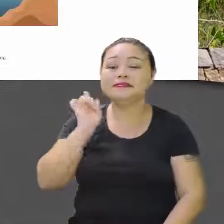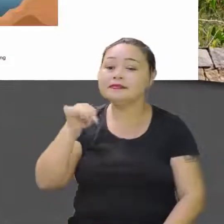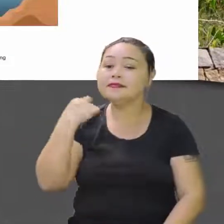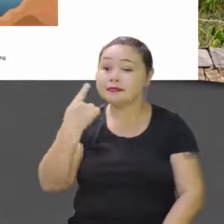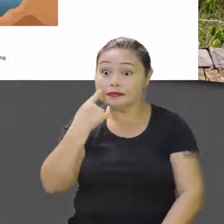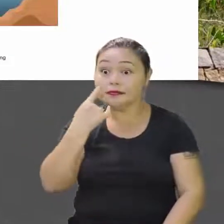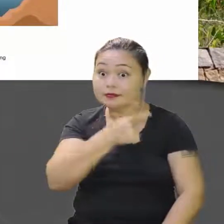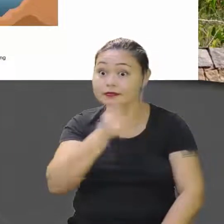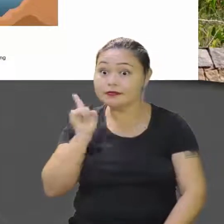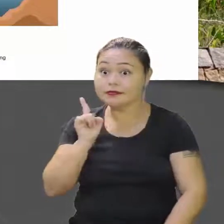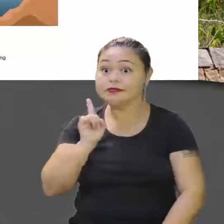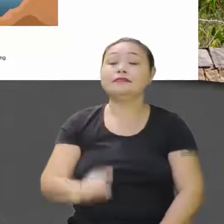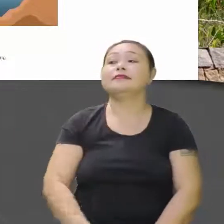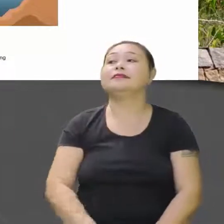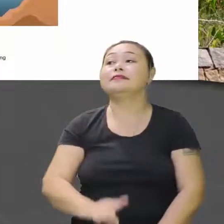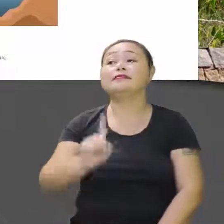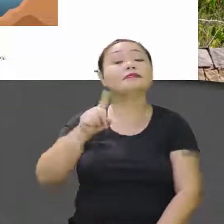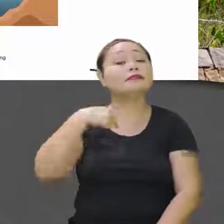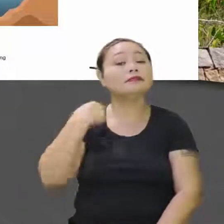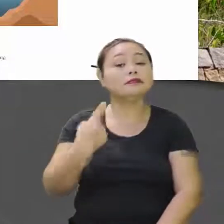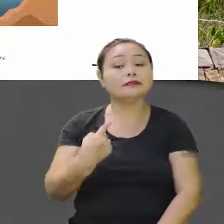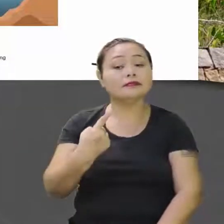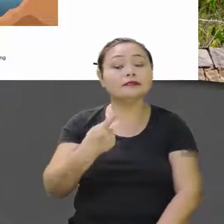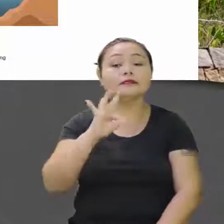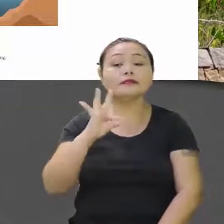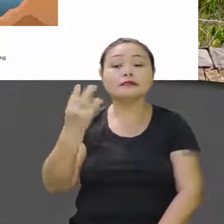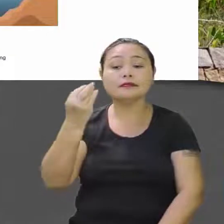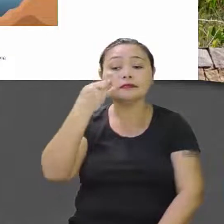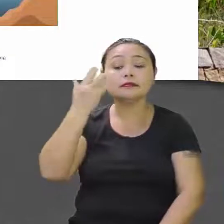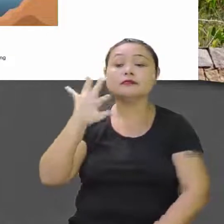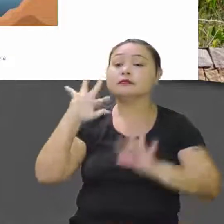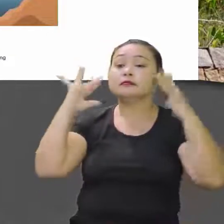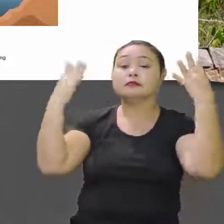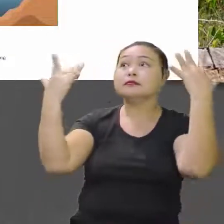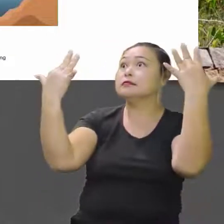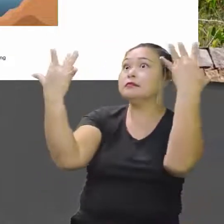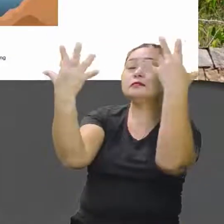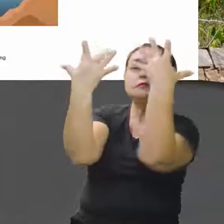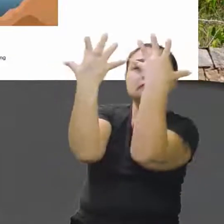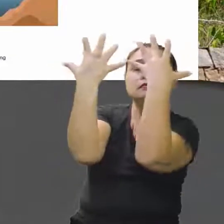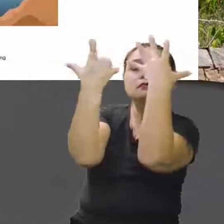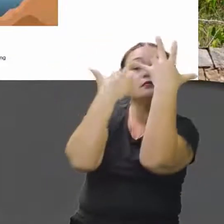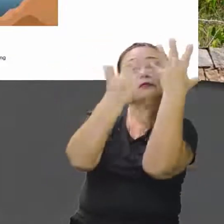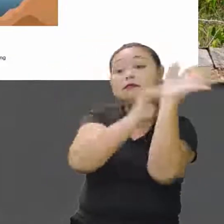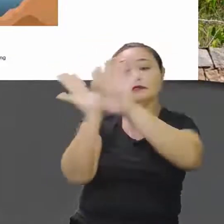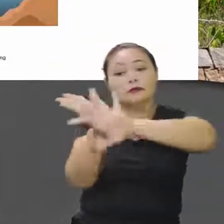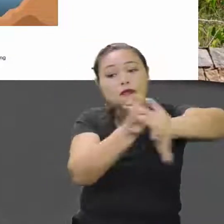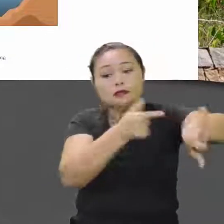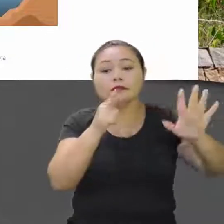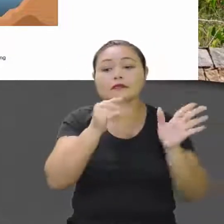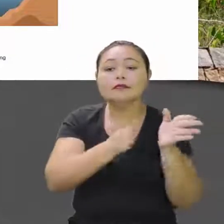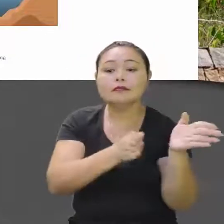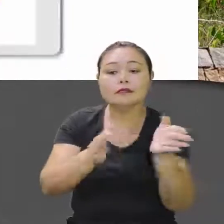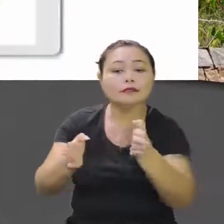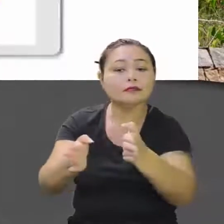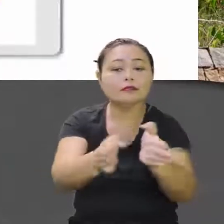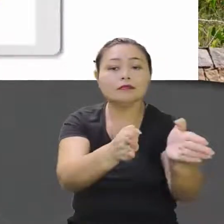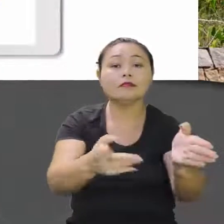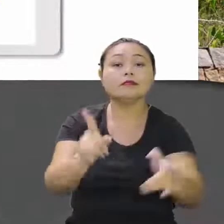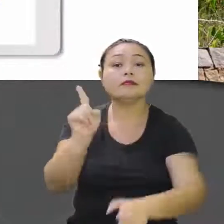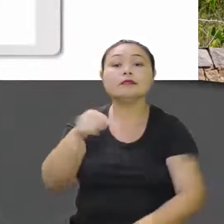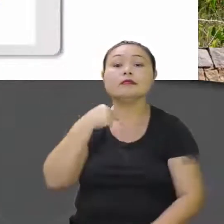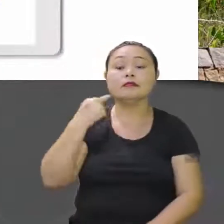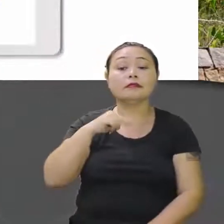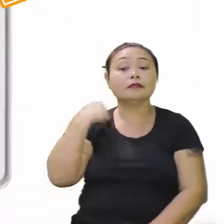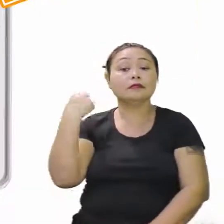Tá vendo só? Mas depois de tudo ver essa vegetação que é tão fechada, vamos para os rios. Vamos